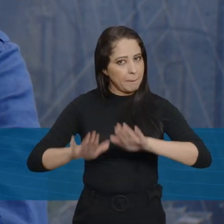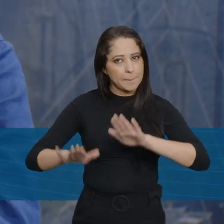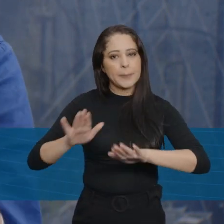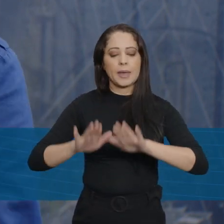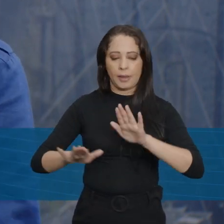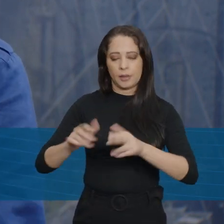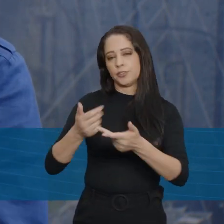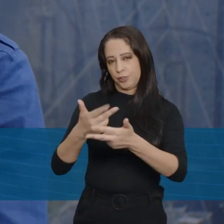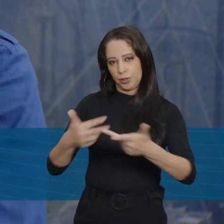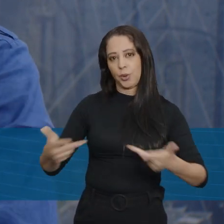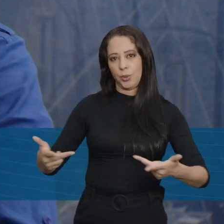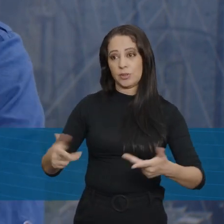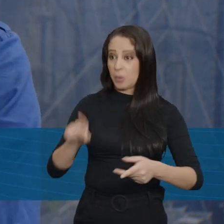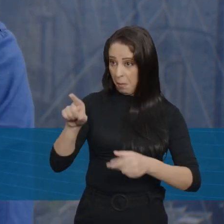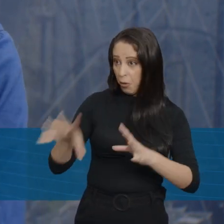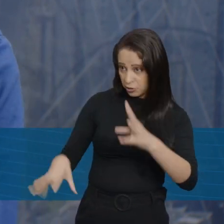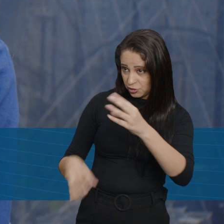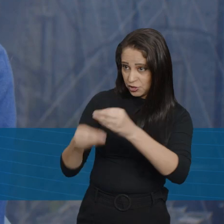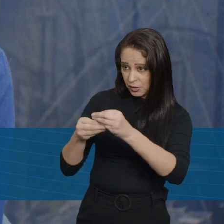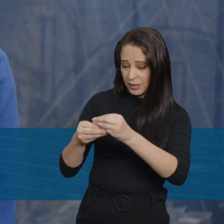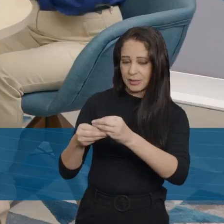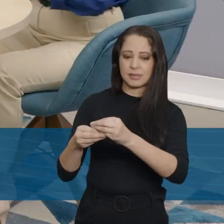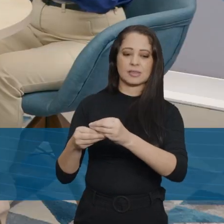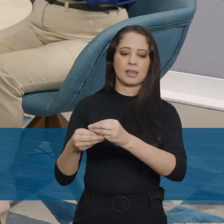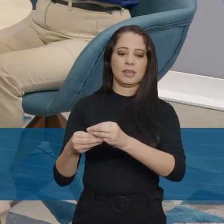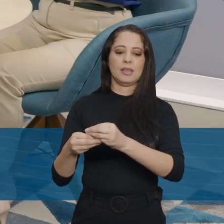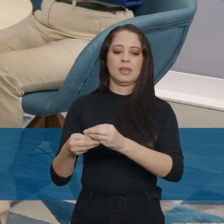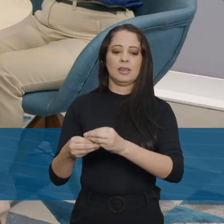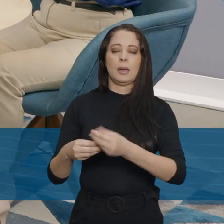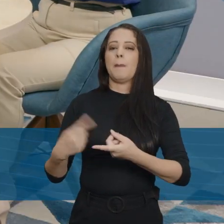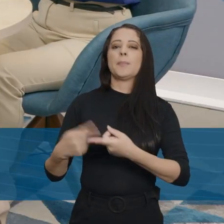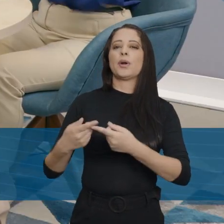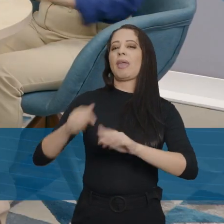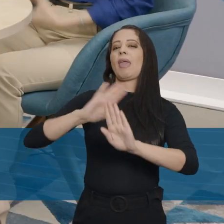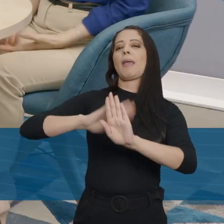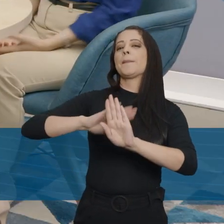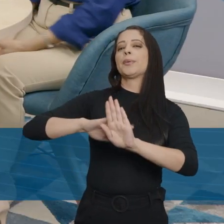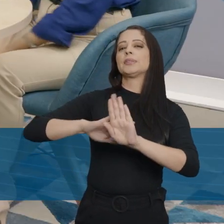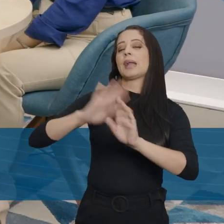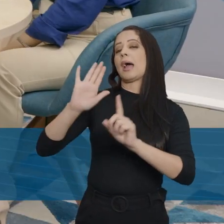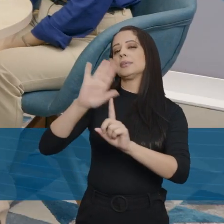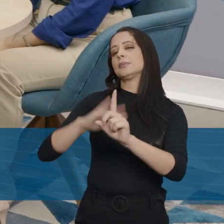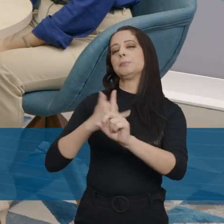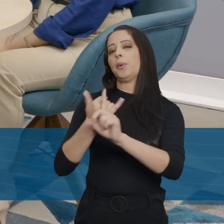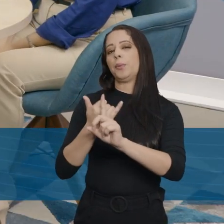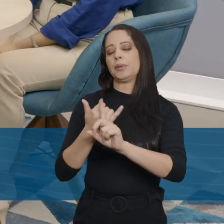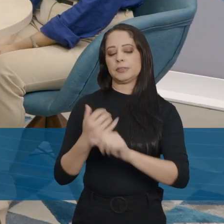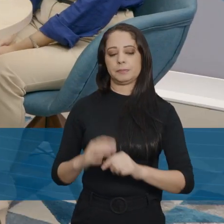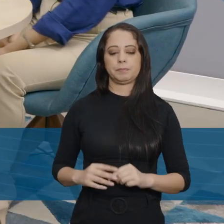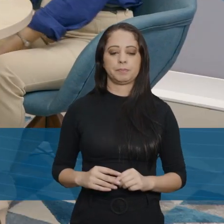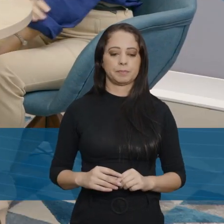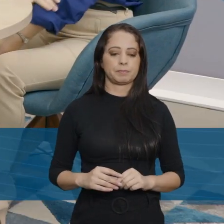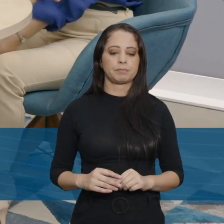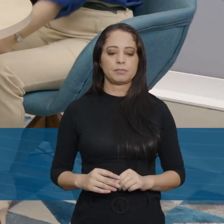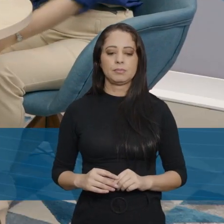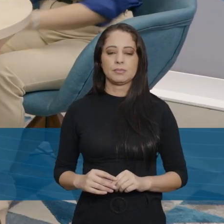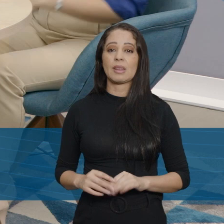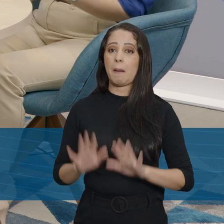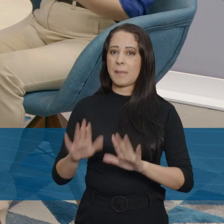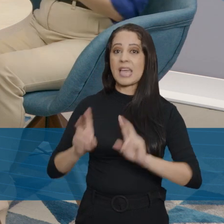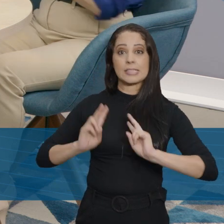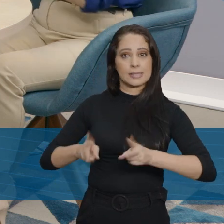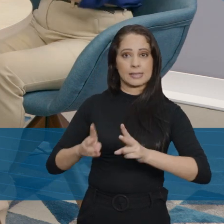né, de casos a casos, aí até a Patrícia pode complementar como é que fica esse pensamento por trás do bullying, né, da onde que ele tá se